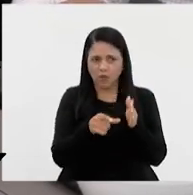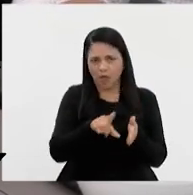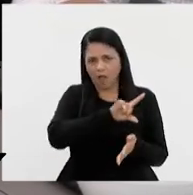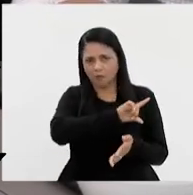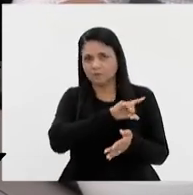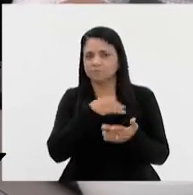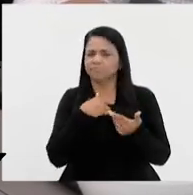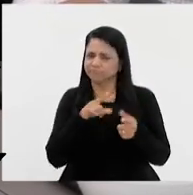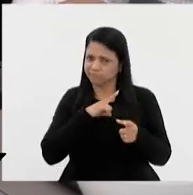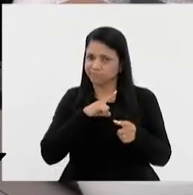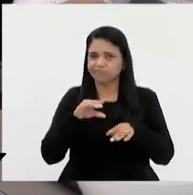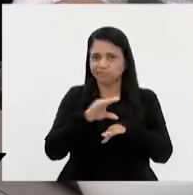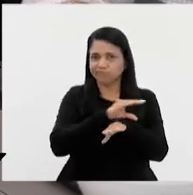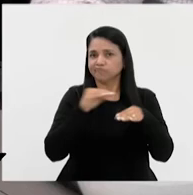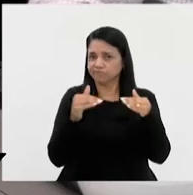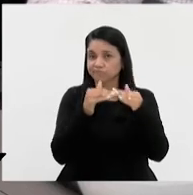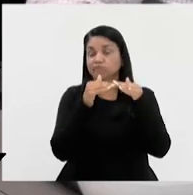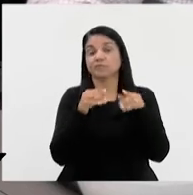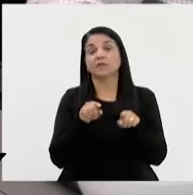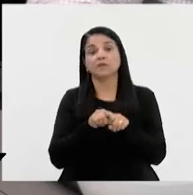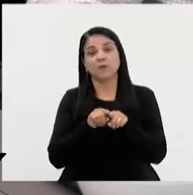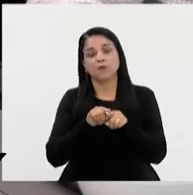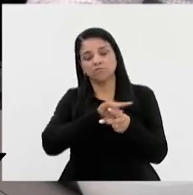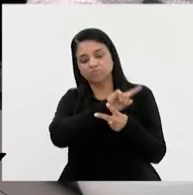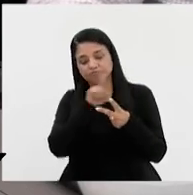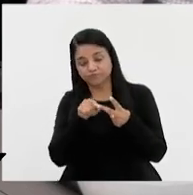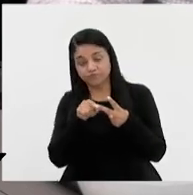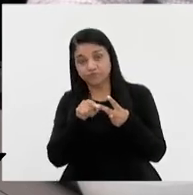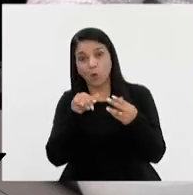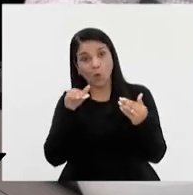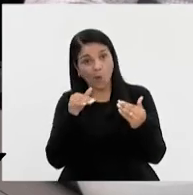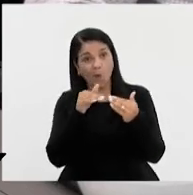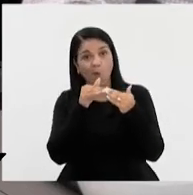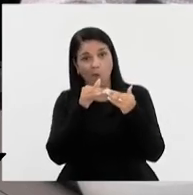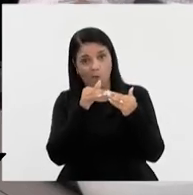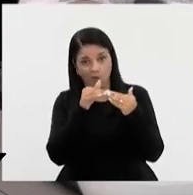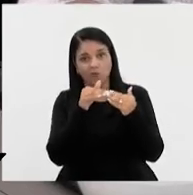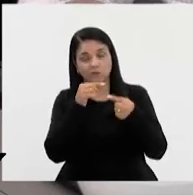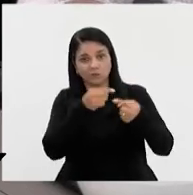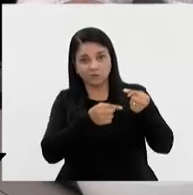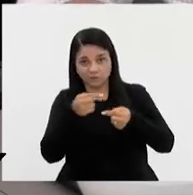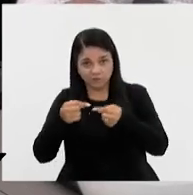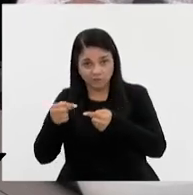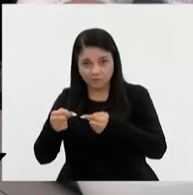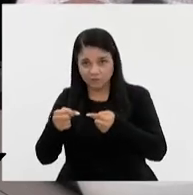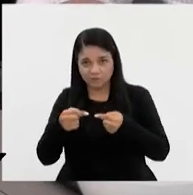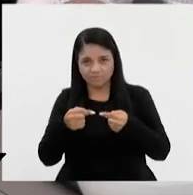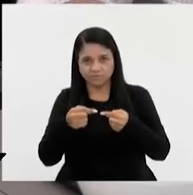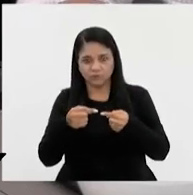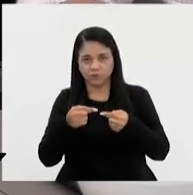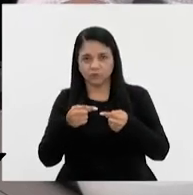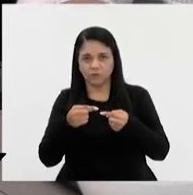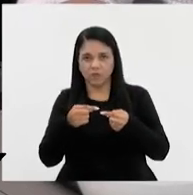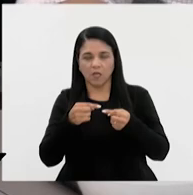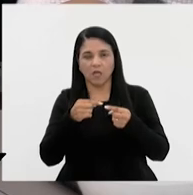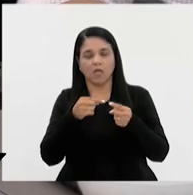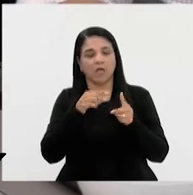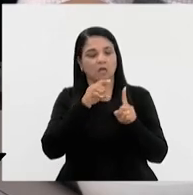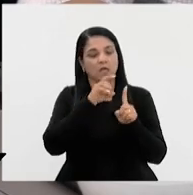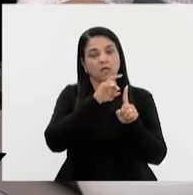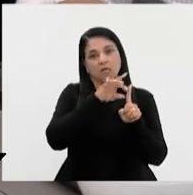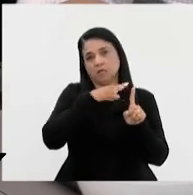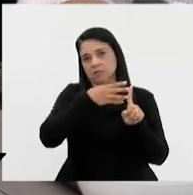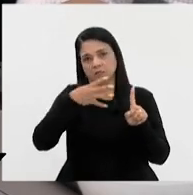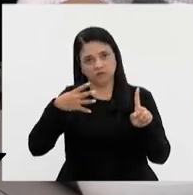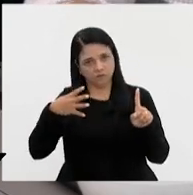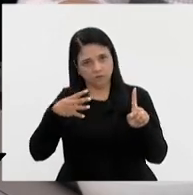Depois, também concordo que essa discussão não passa pela transfobia.